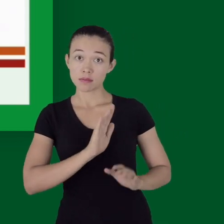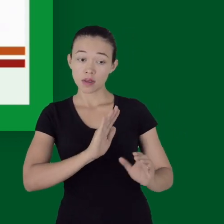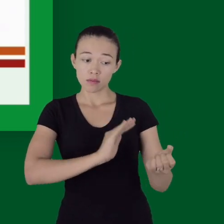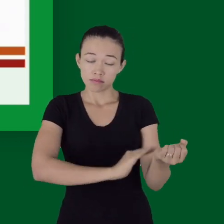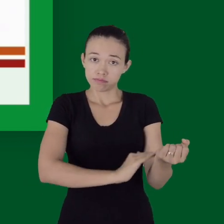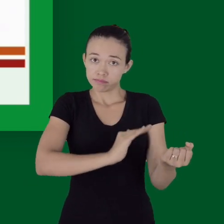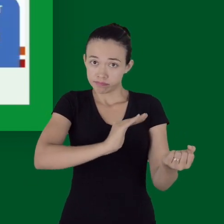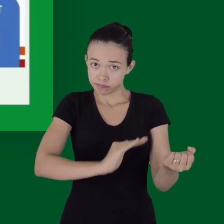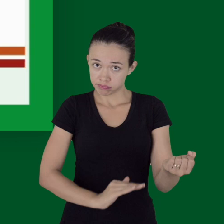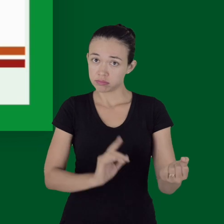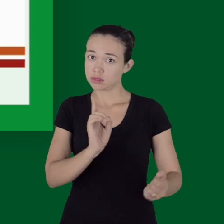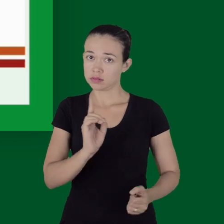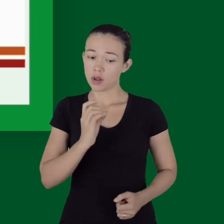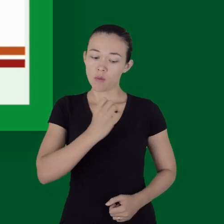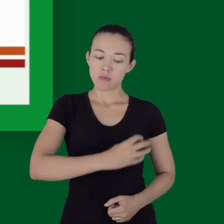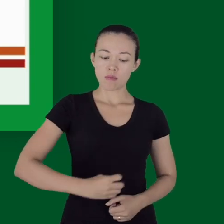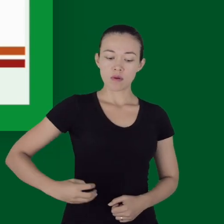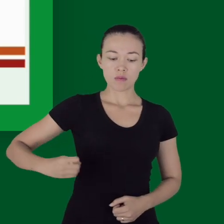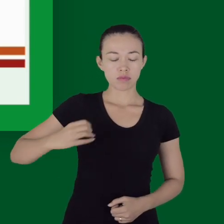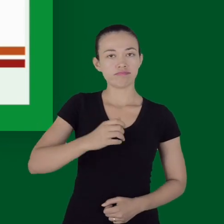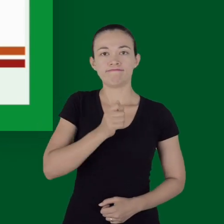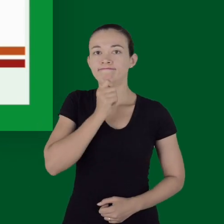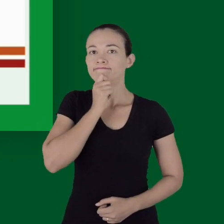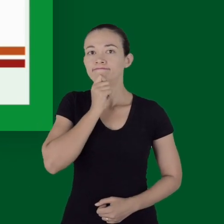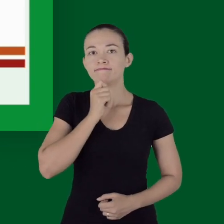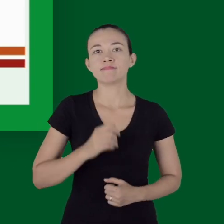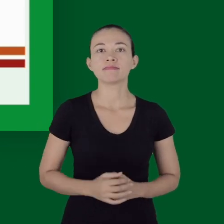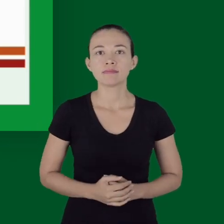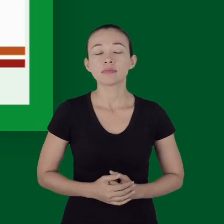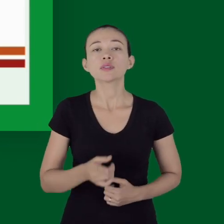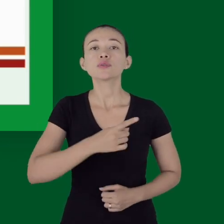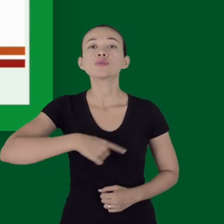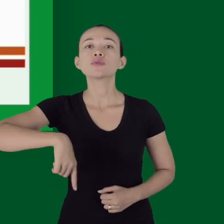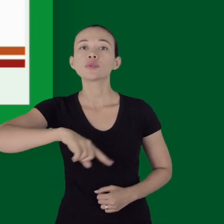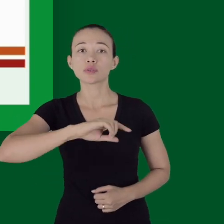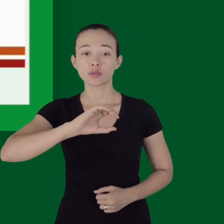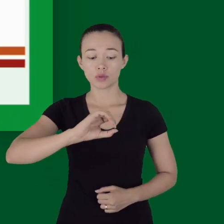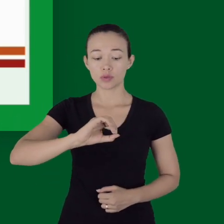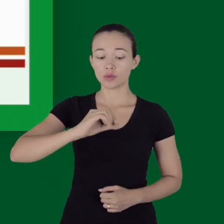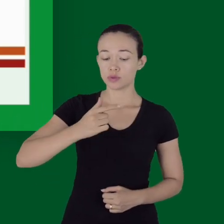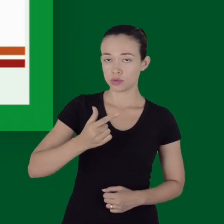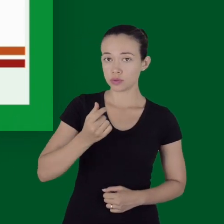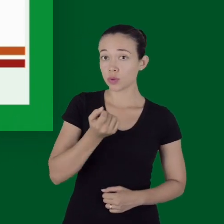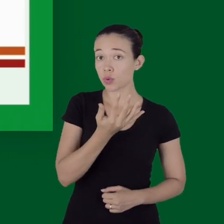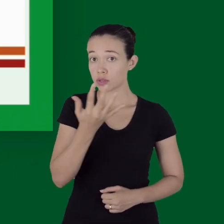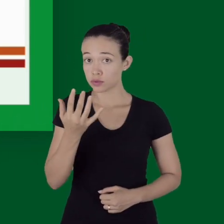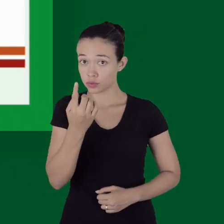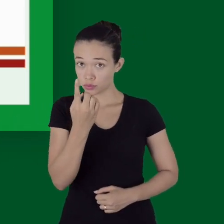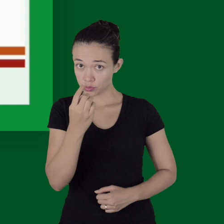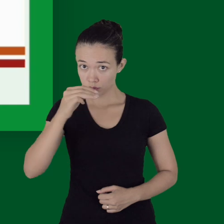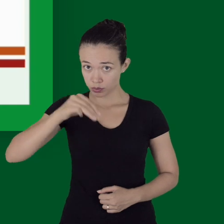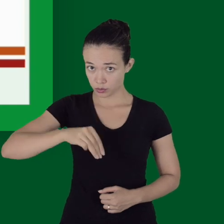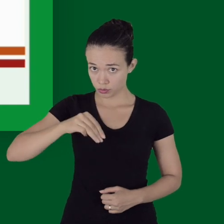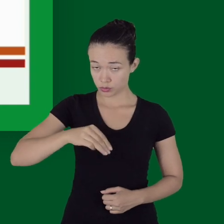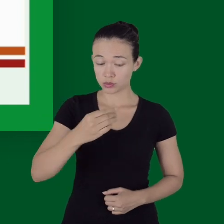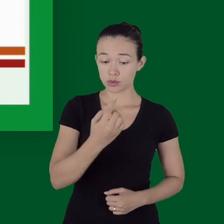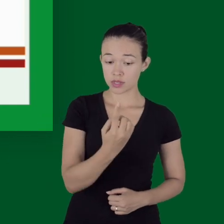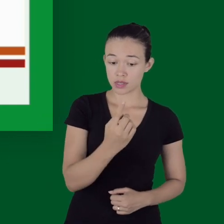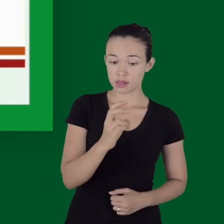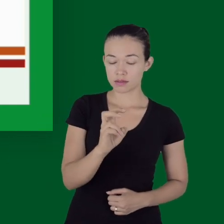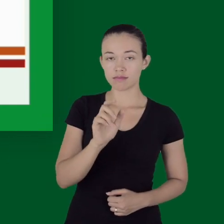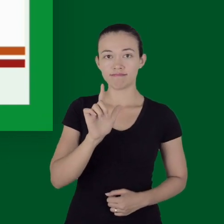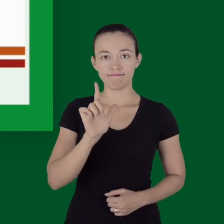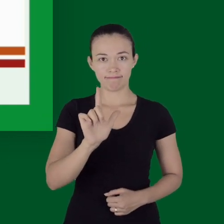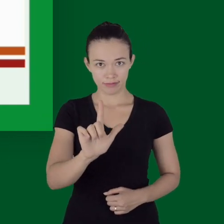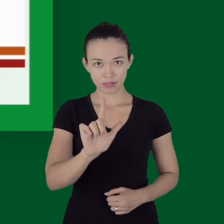está em choque, né? Nesse caso, a gente vai fazer uma oferta de O2 15 litros por minuto, em máscara não reinalante, ou em